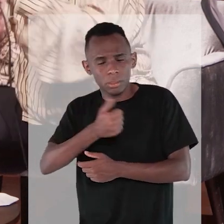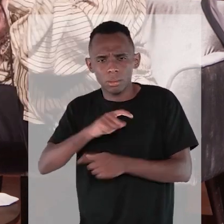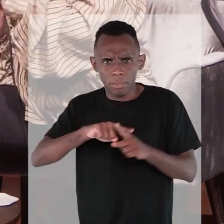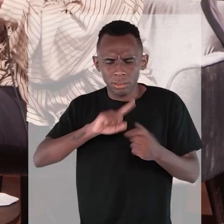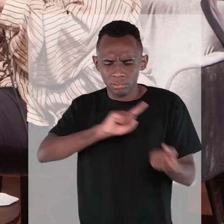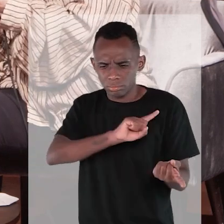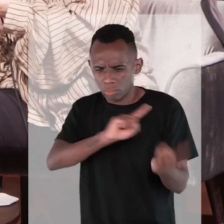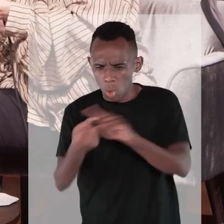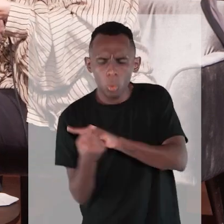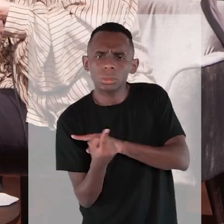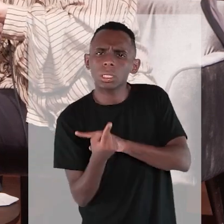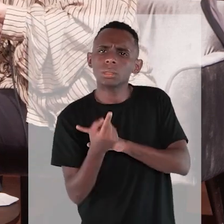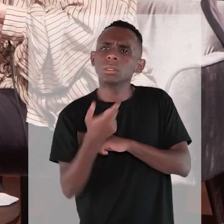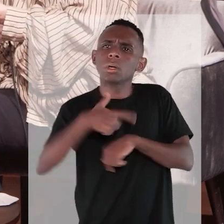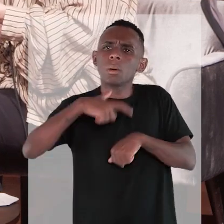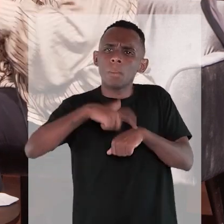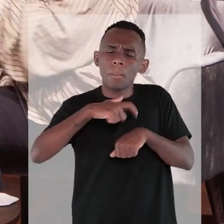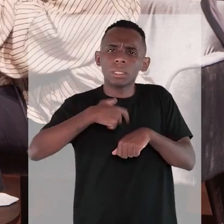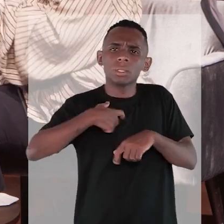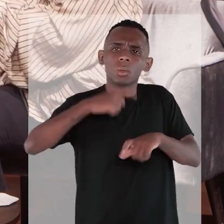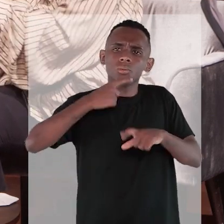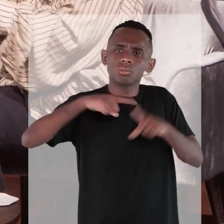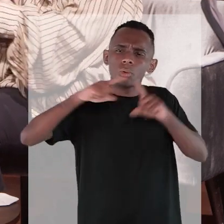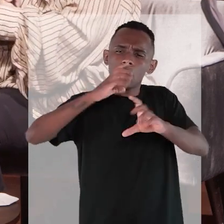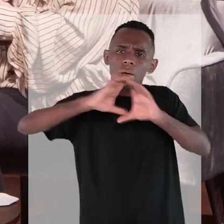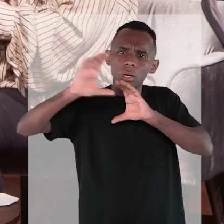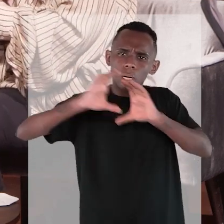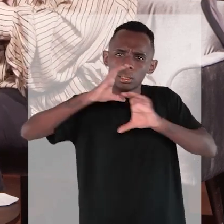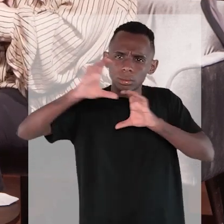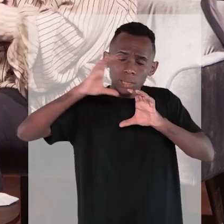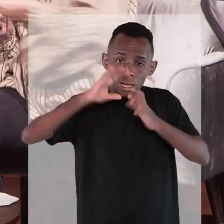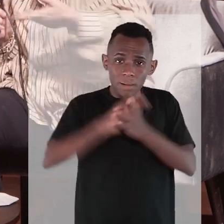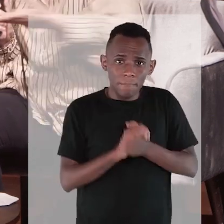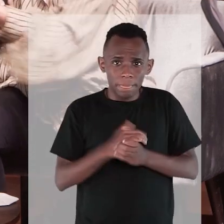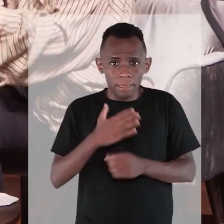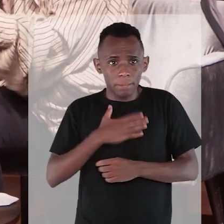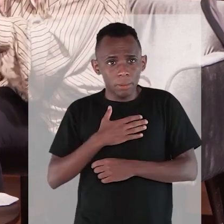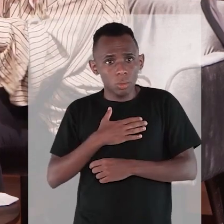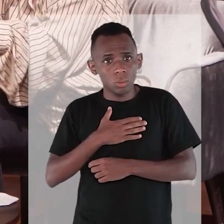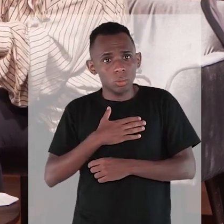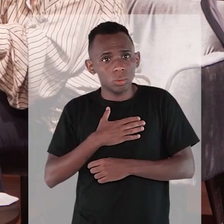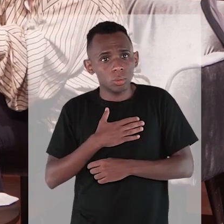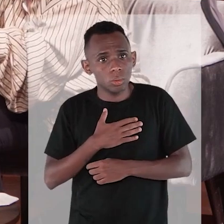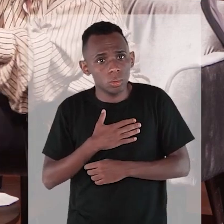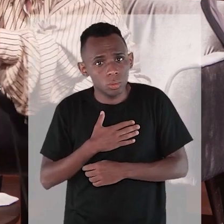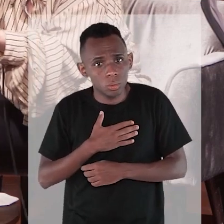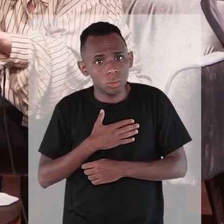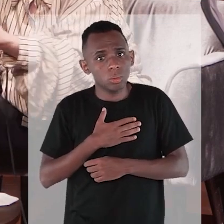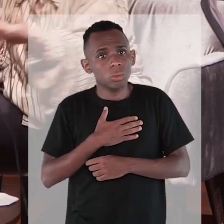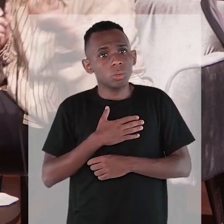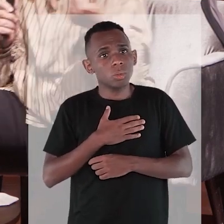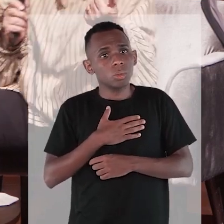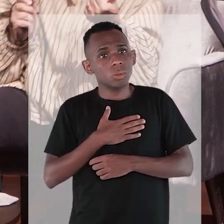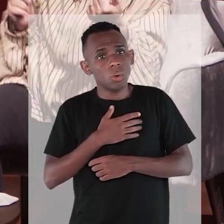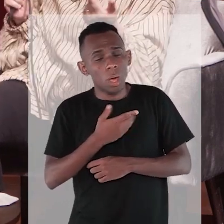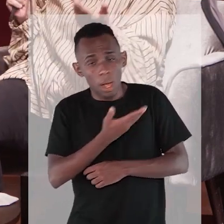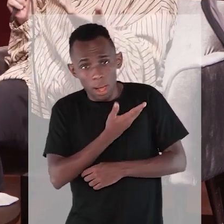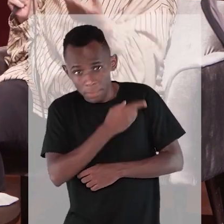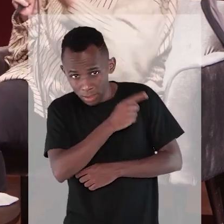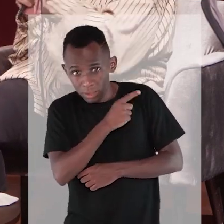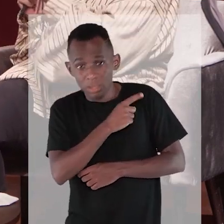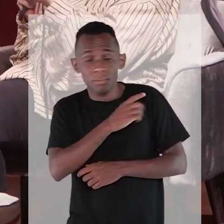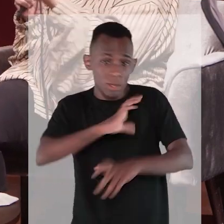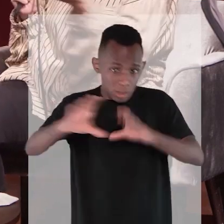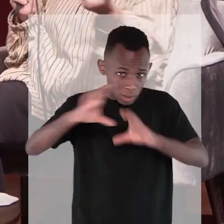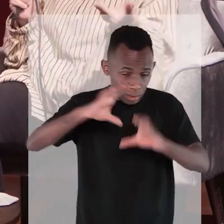tanto que, na hora que se eu cantar a marchinha aqui, o Nilton vai pegar a carona no refrão, entendeu? Porque e olha que não